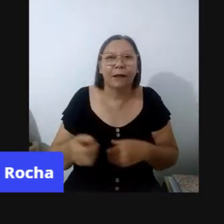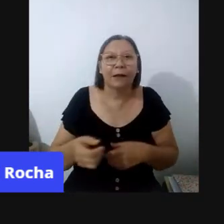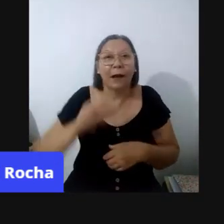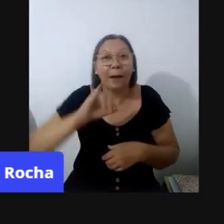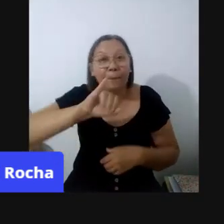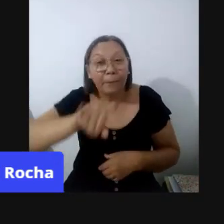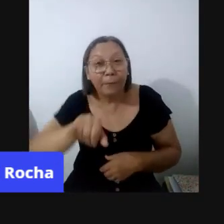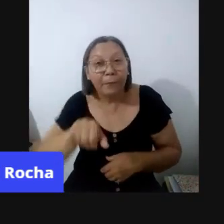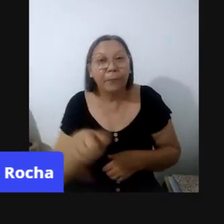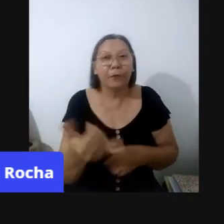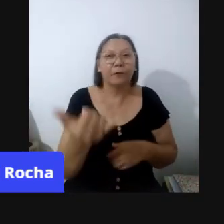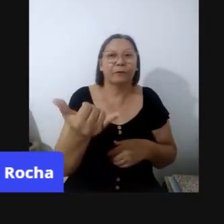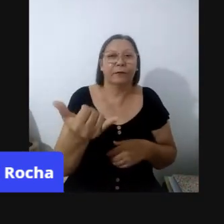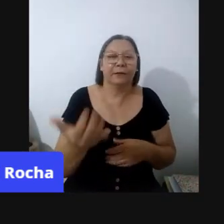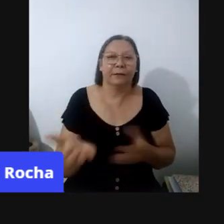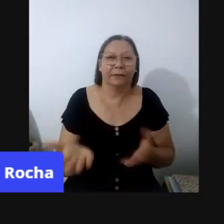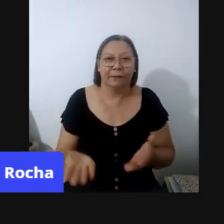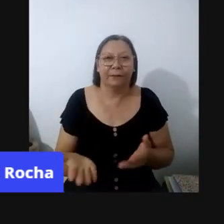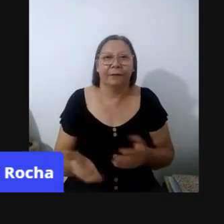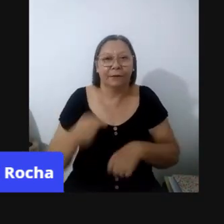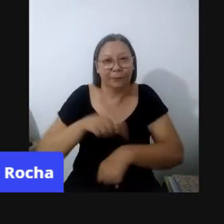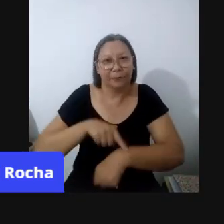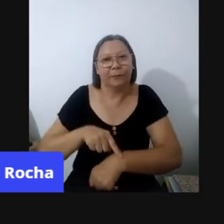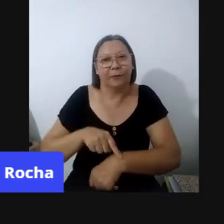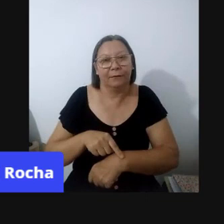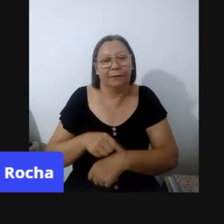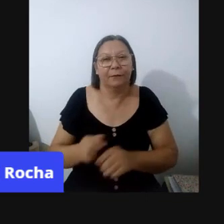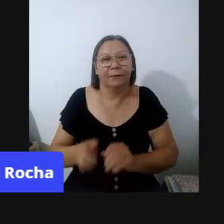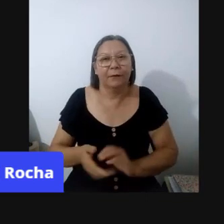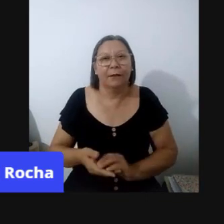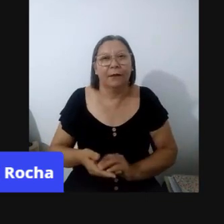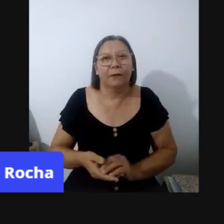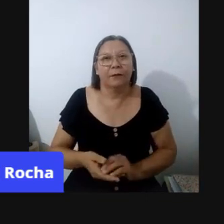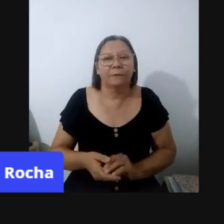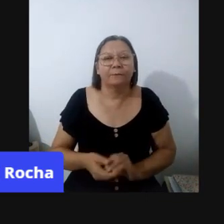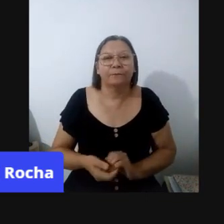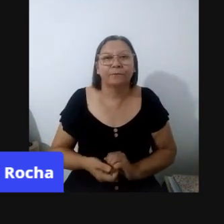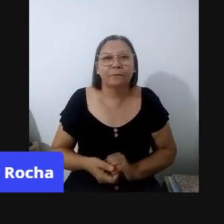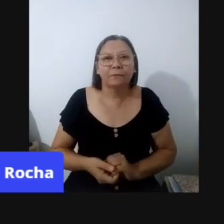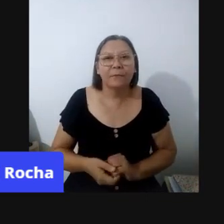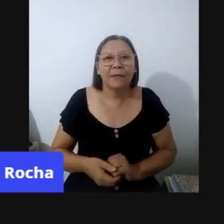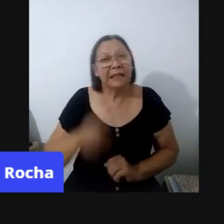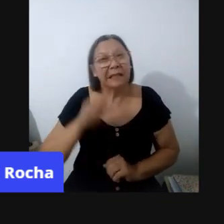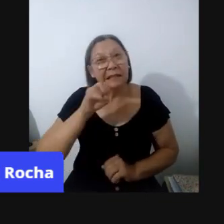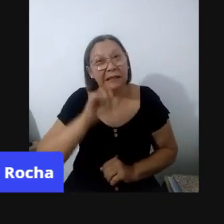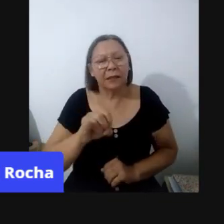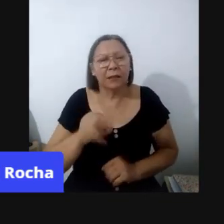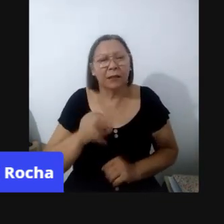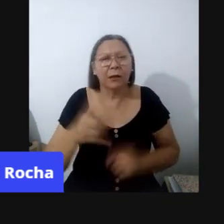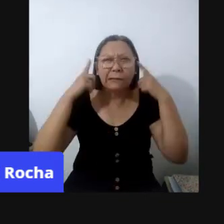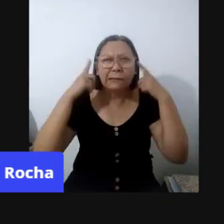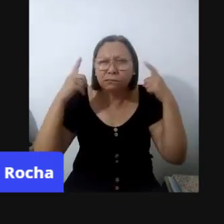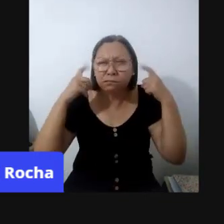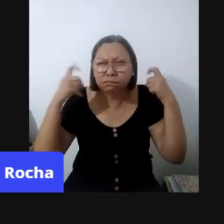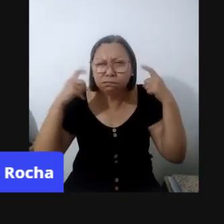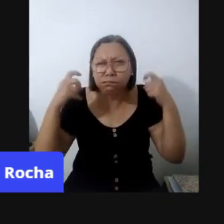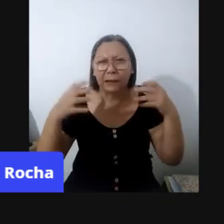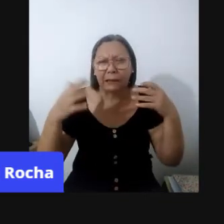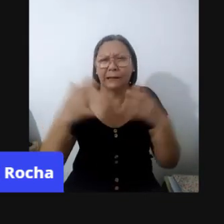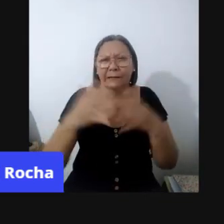empregar qualidade nisso. Se está muito barulho, se atrapalhou o que você quer falar,